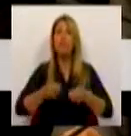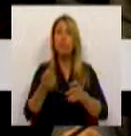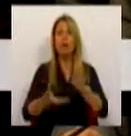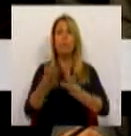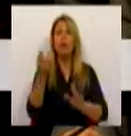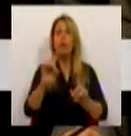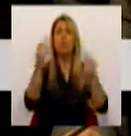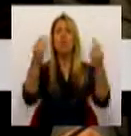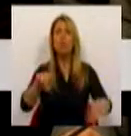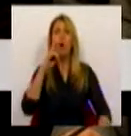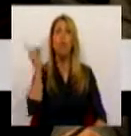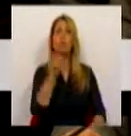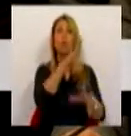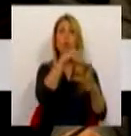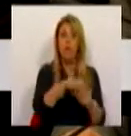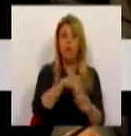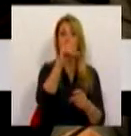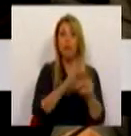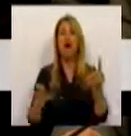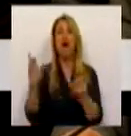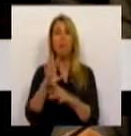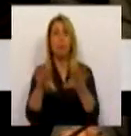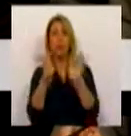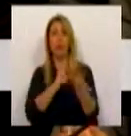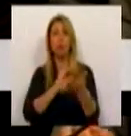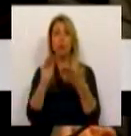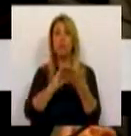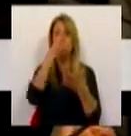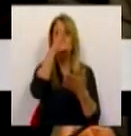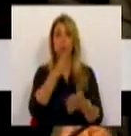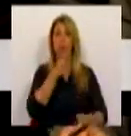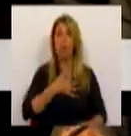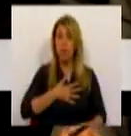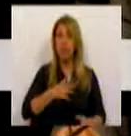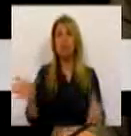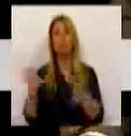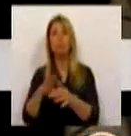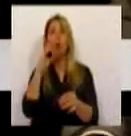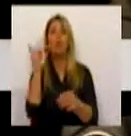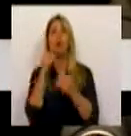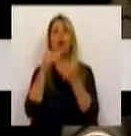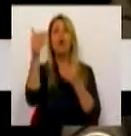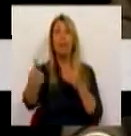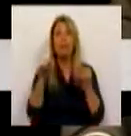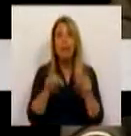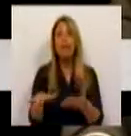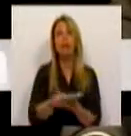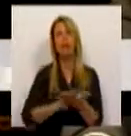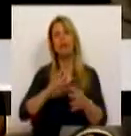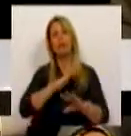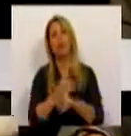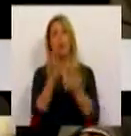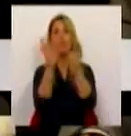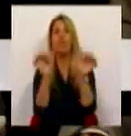orientado à procura interna, mas fundamentalmente, como disse o Sr. Secretário de Estado ainda há pouco, orientado à procura externa. E aí o outro pilar, o